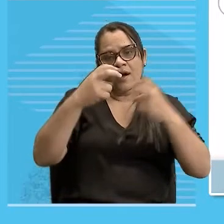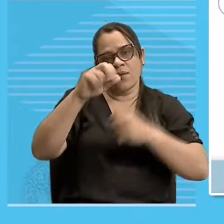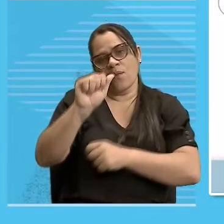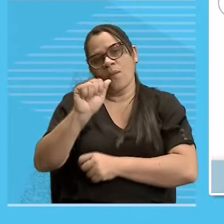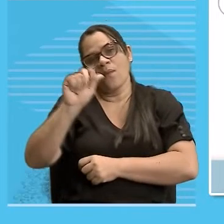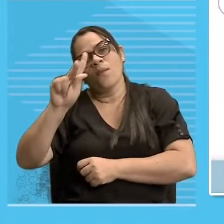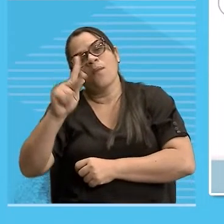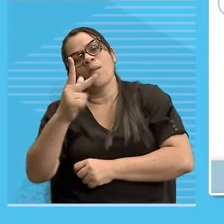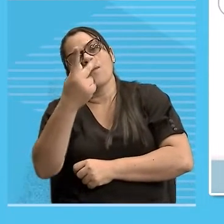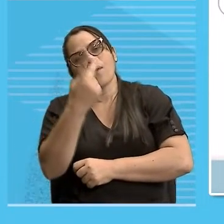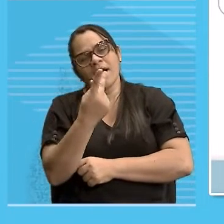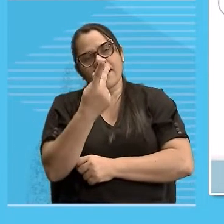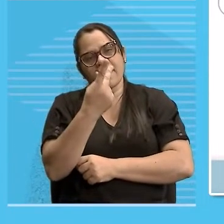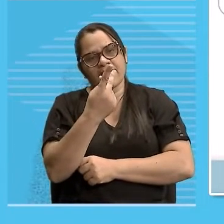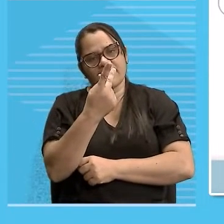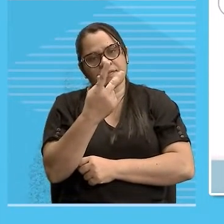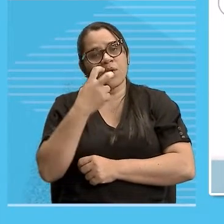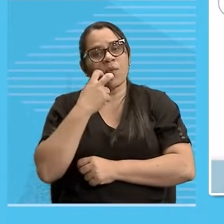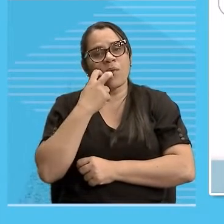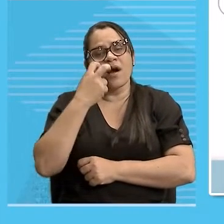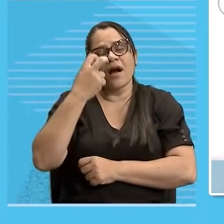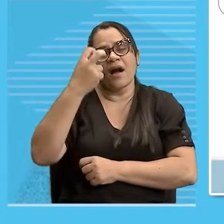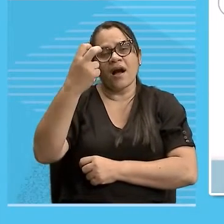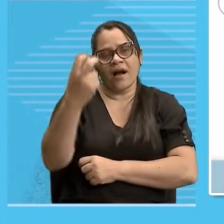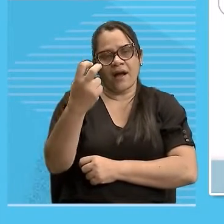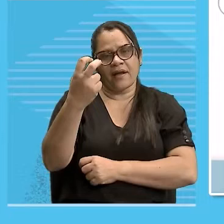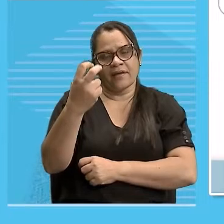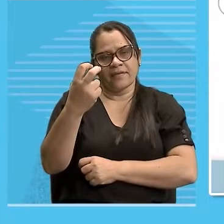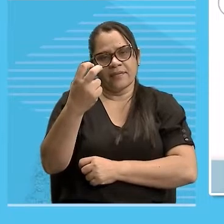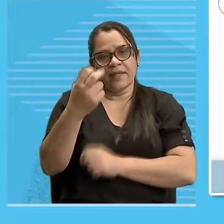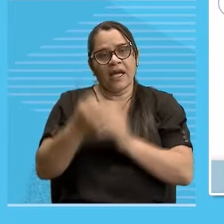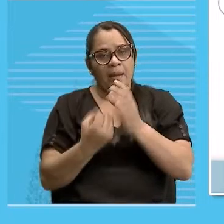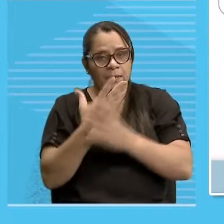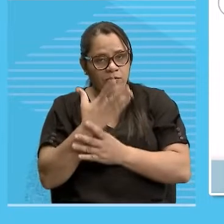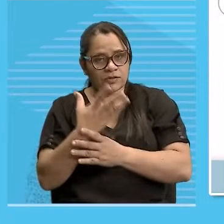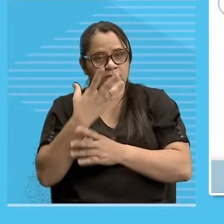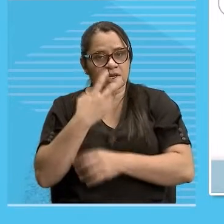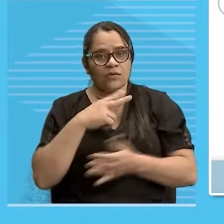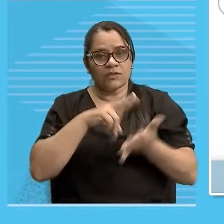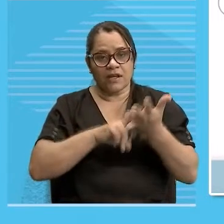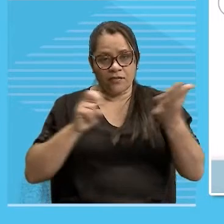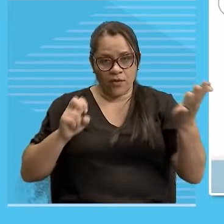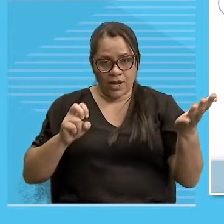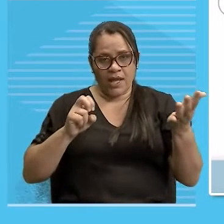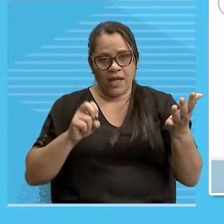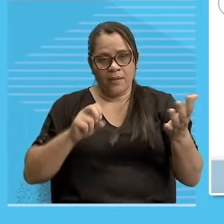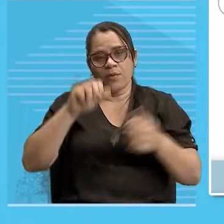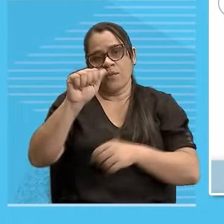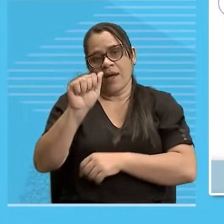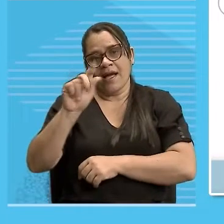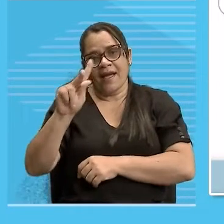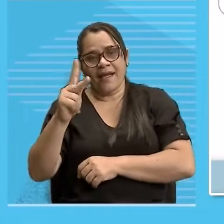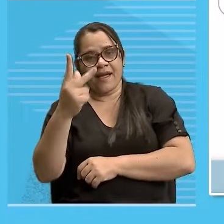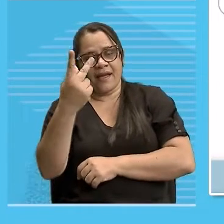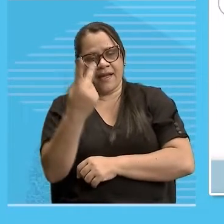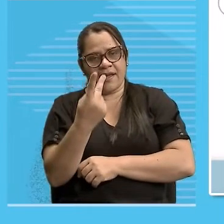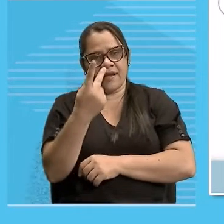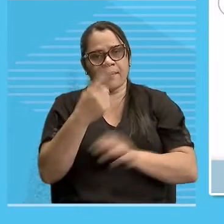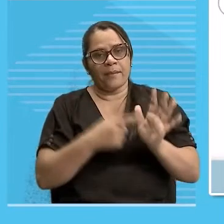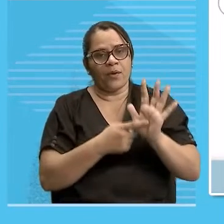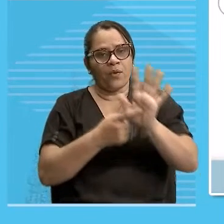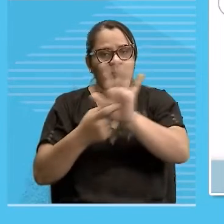Então, esse esticamento, vamos dizer assim, essa reprodução seguida da vogal ou da consoante H, é para